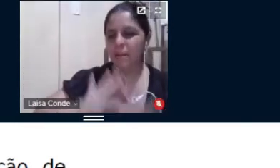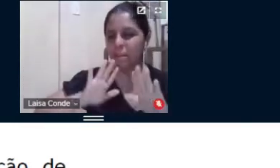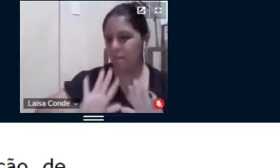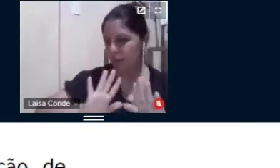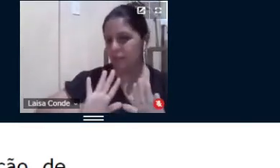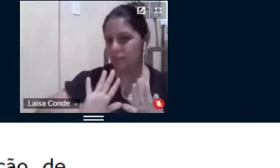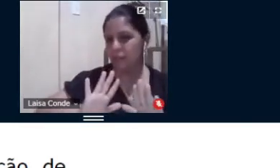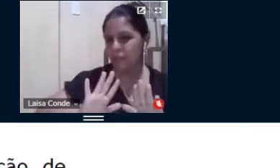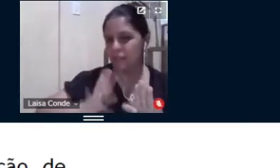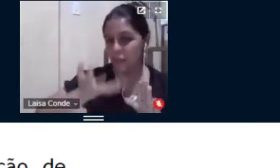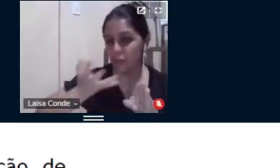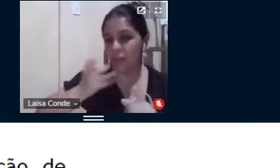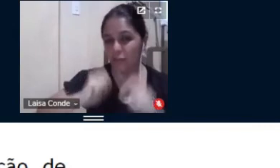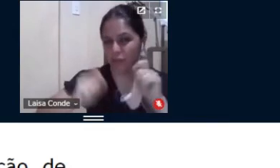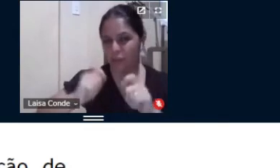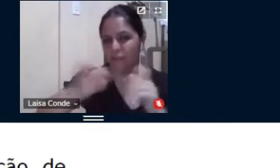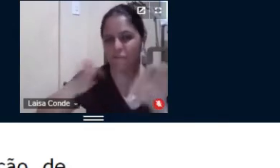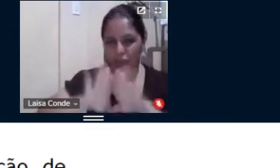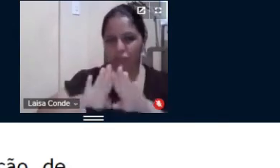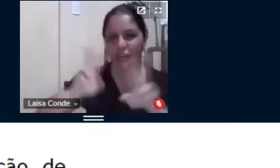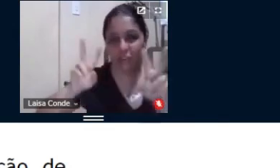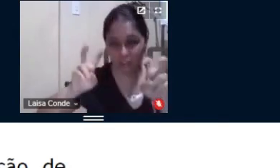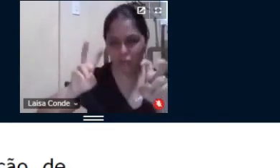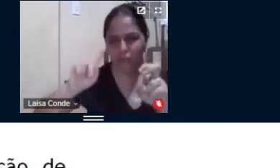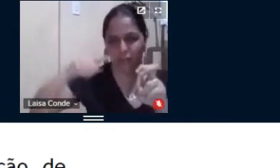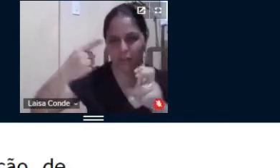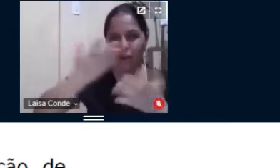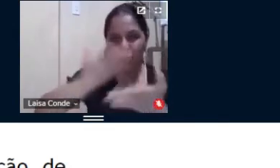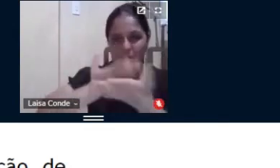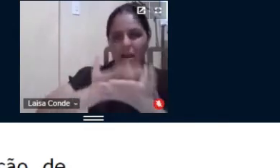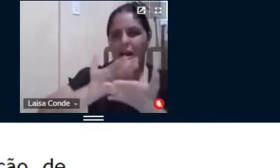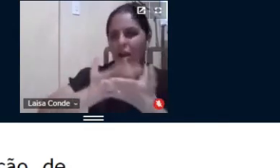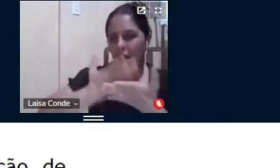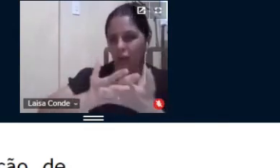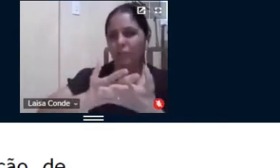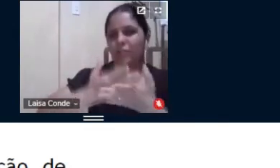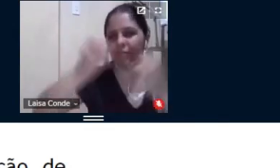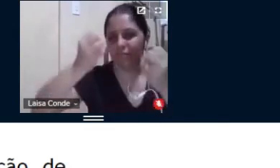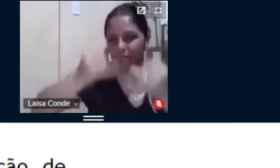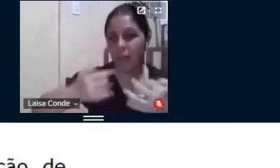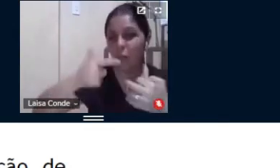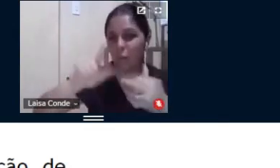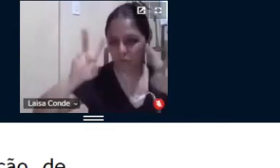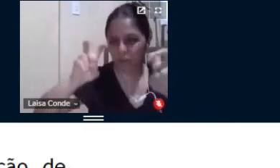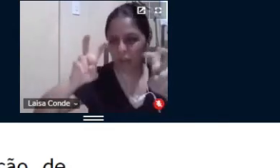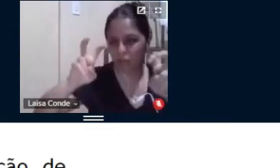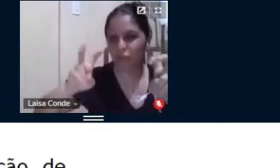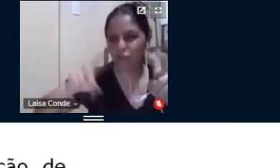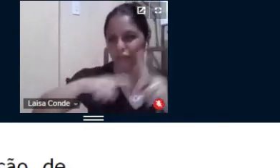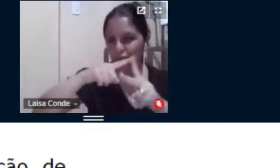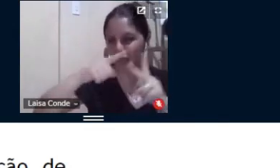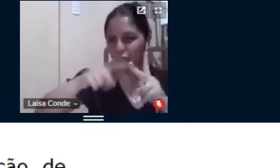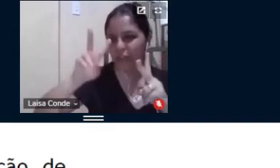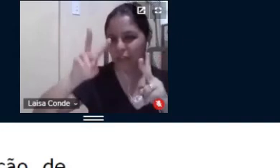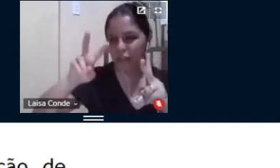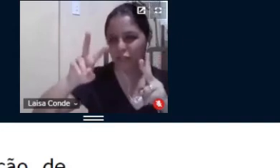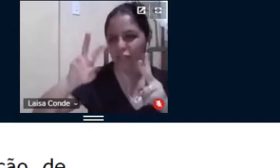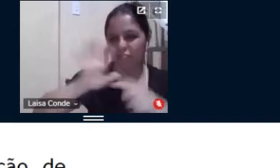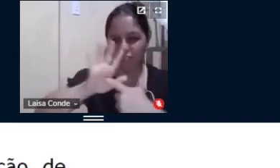Mas eu queria fechar esse conteúdo, né? Então, próxima aula eu vou tentar falar de ultrassom e radiografia,